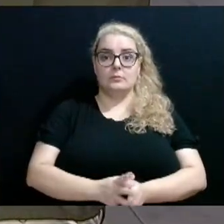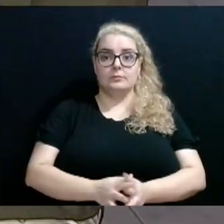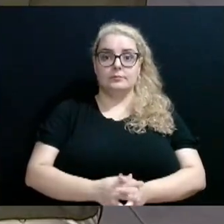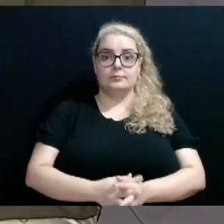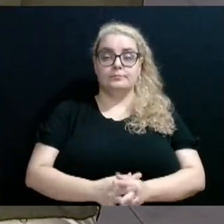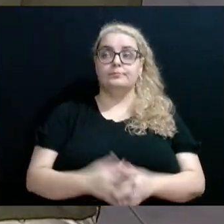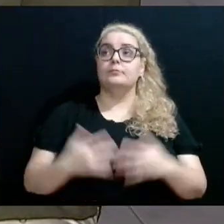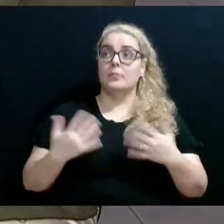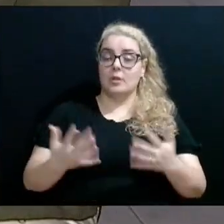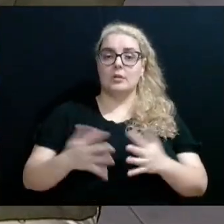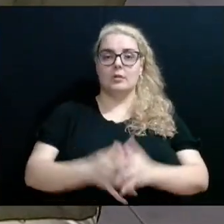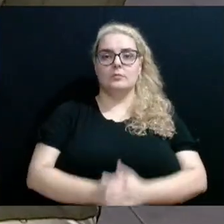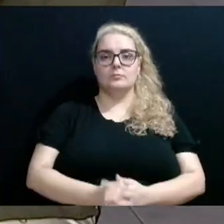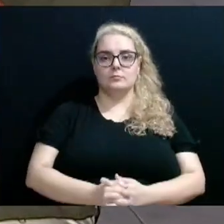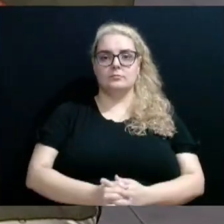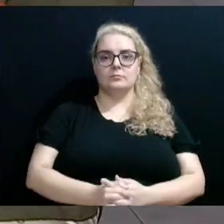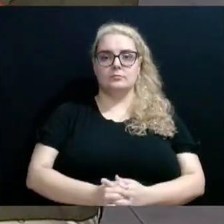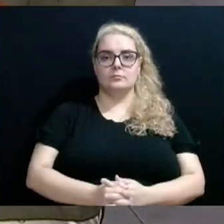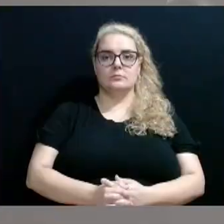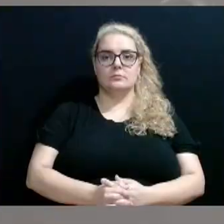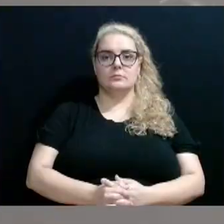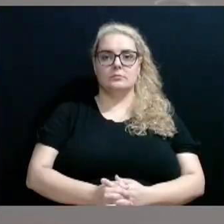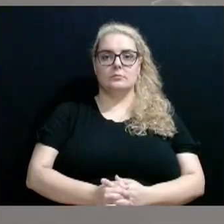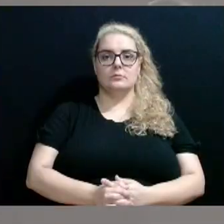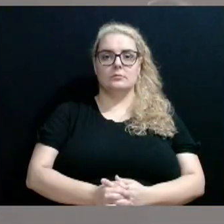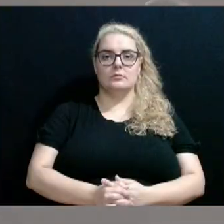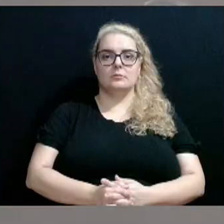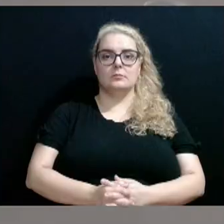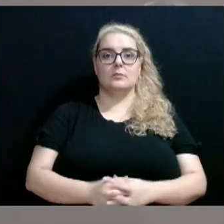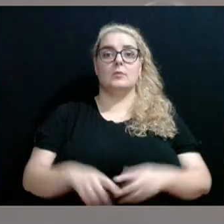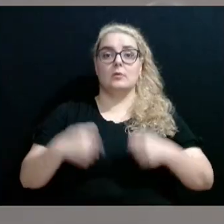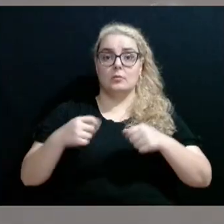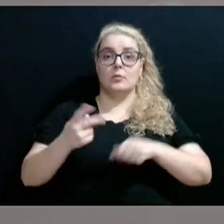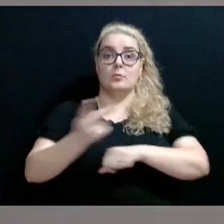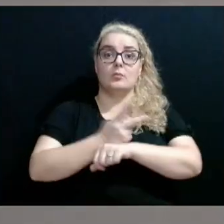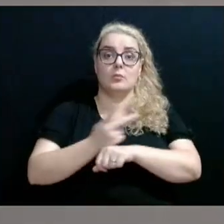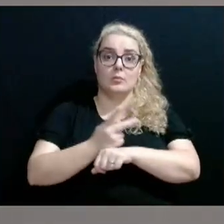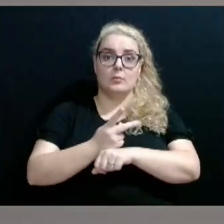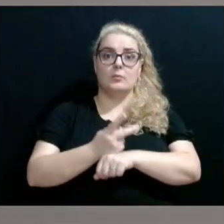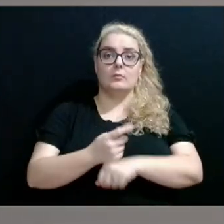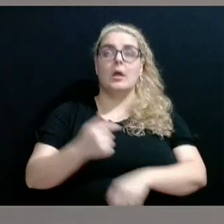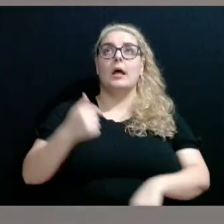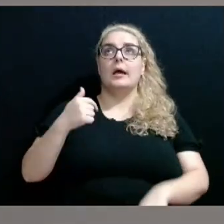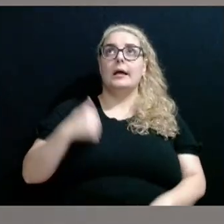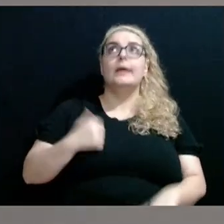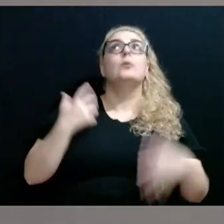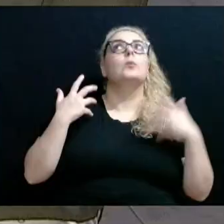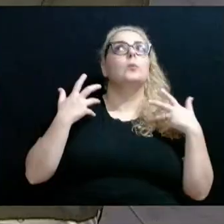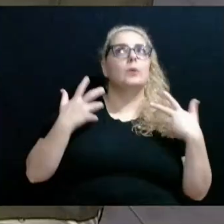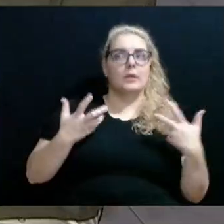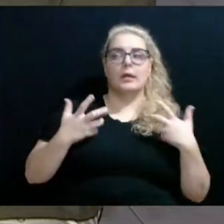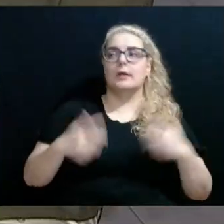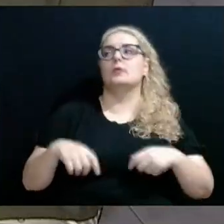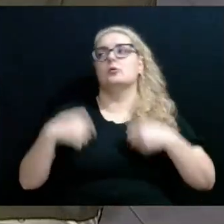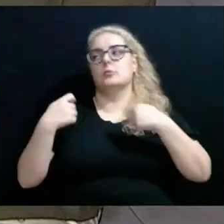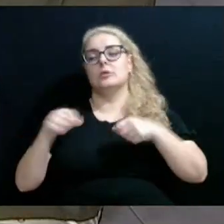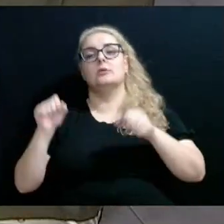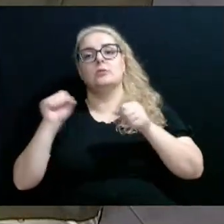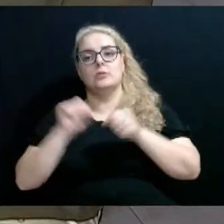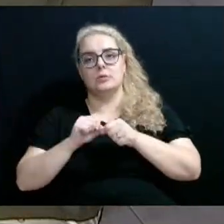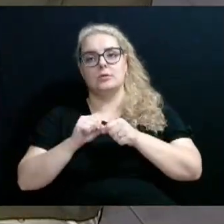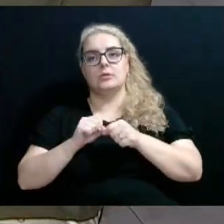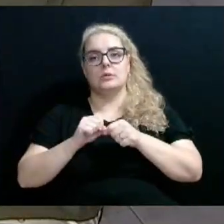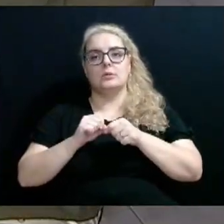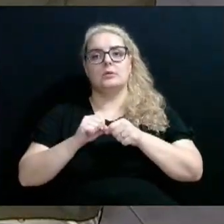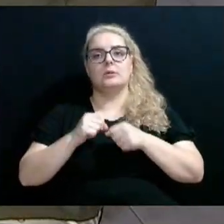eu estava precisando procurar algo que, assim, não, eu quero fazer, eu preciso fazer. E eu decidi,